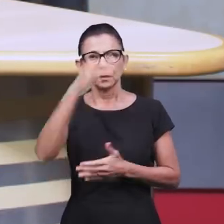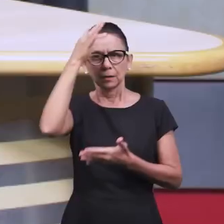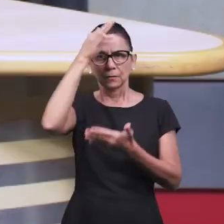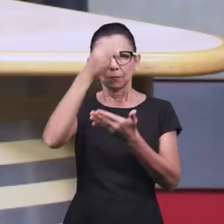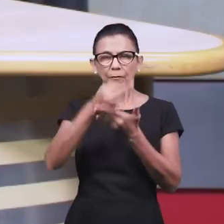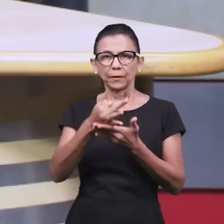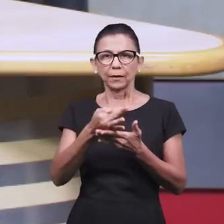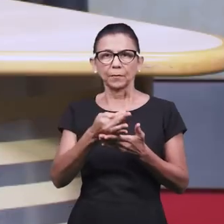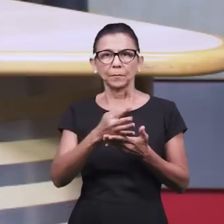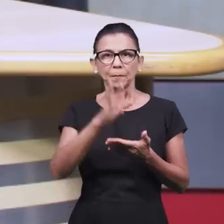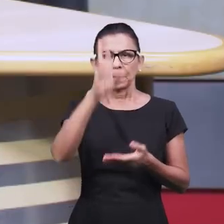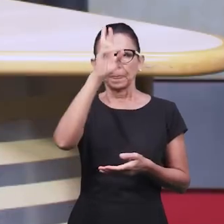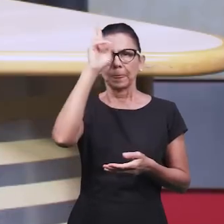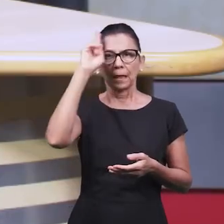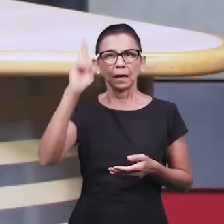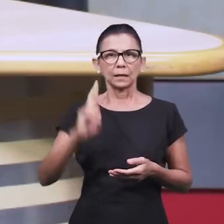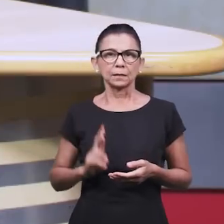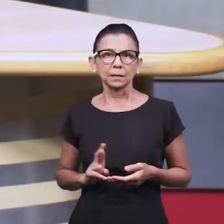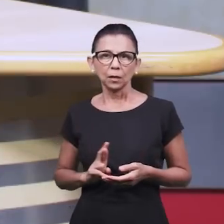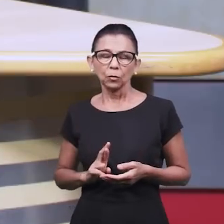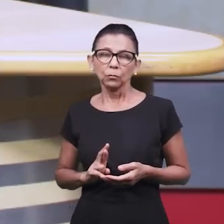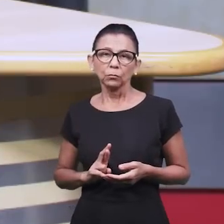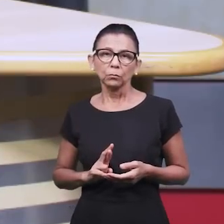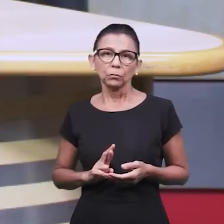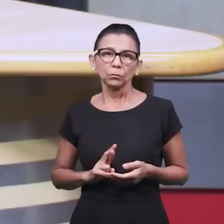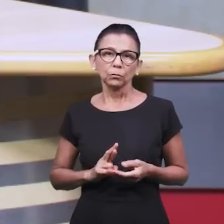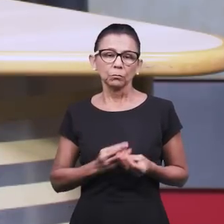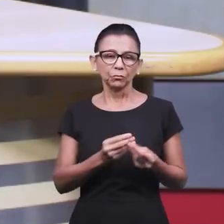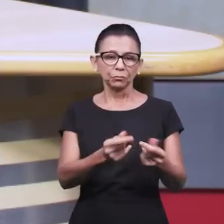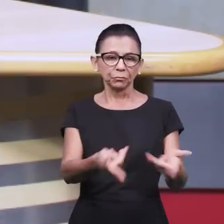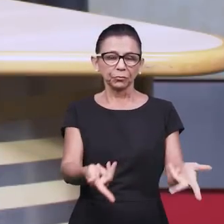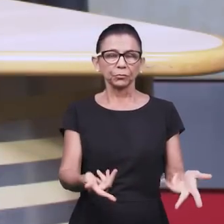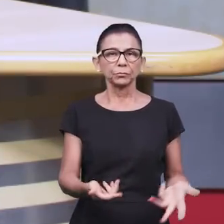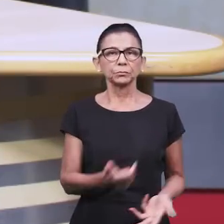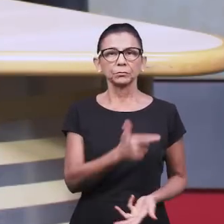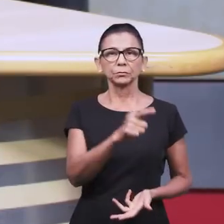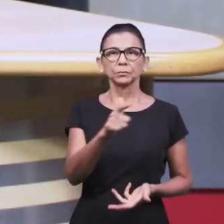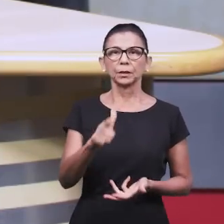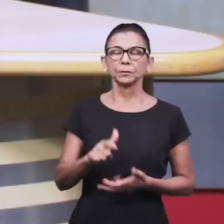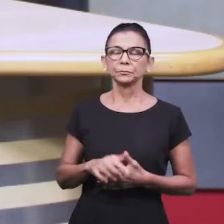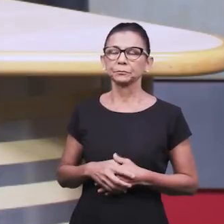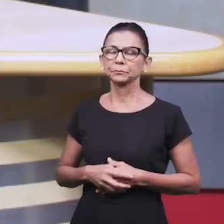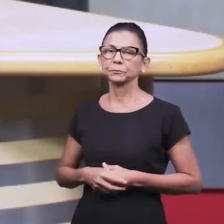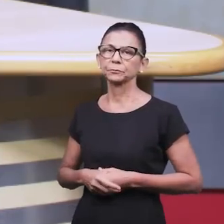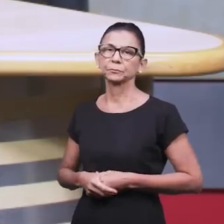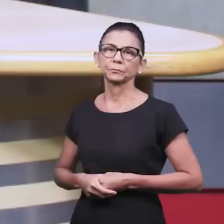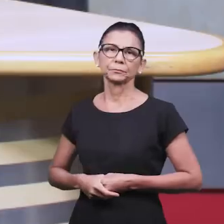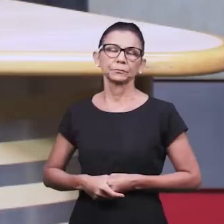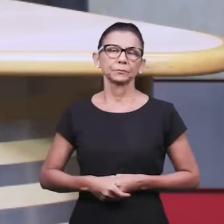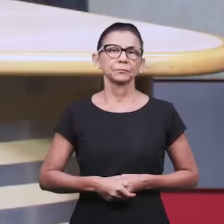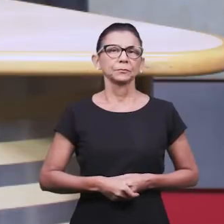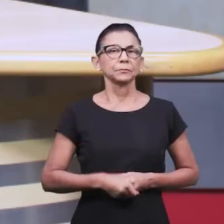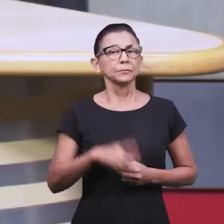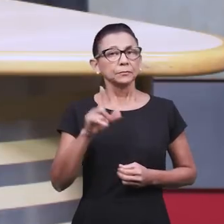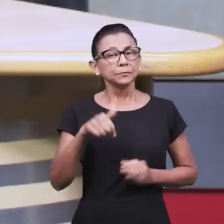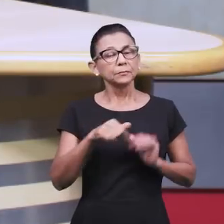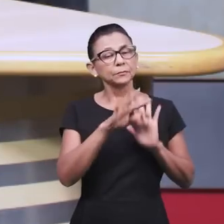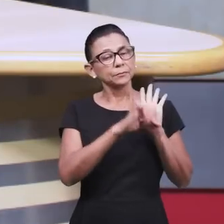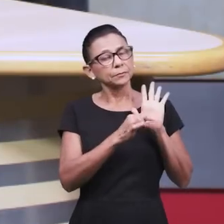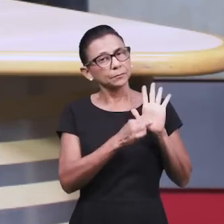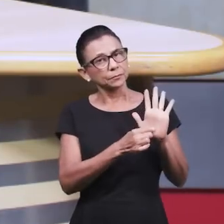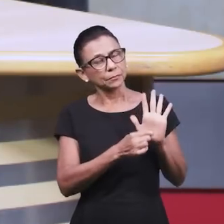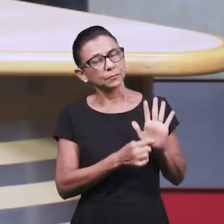razão é a própria razão sem fé. Entendeu? É exatamente o que ele está dizendo aqui.